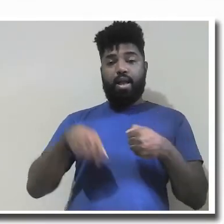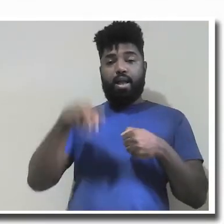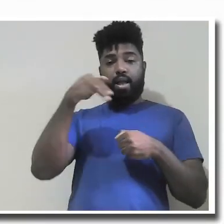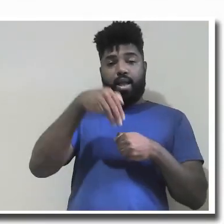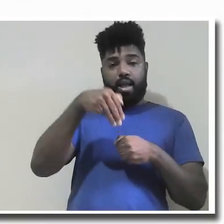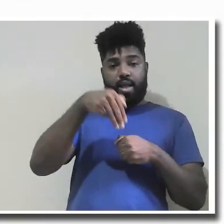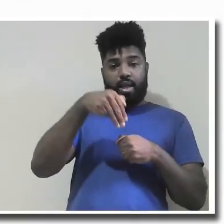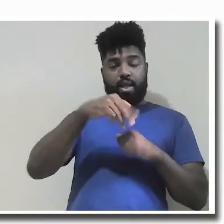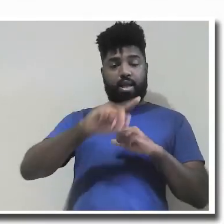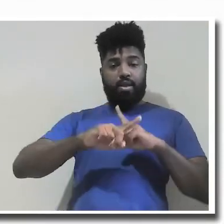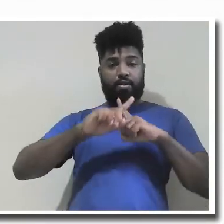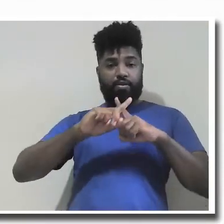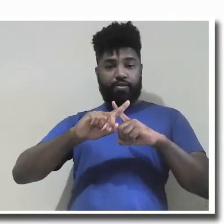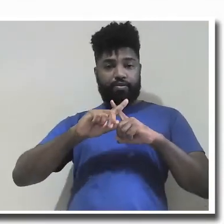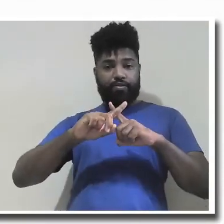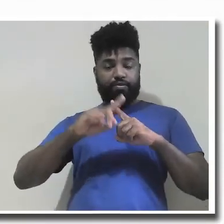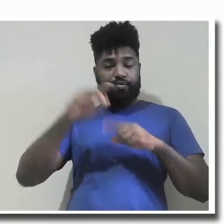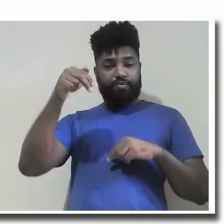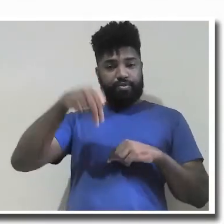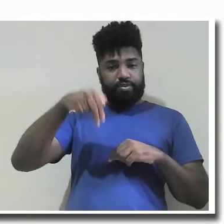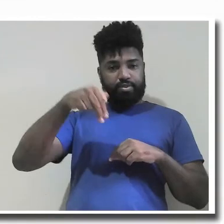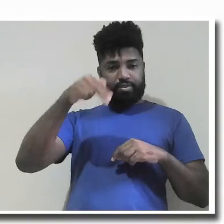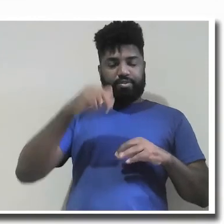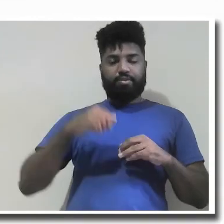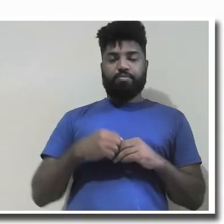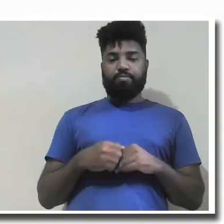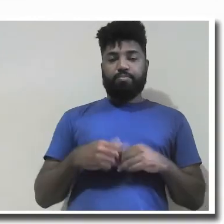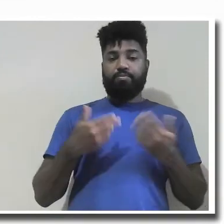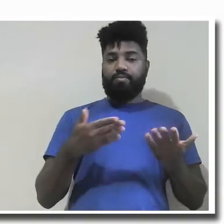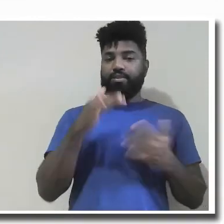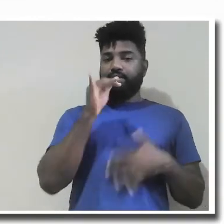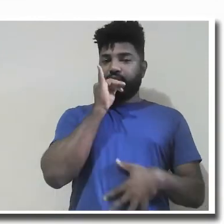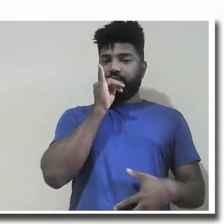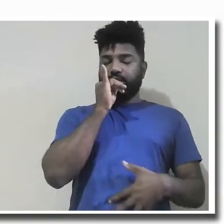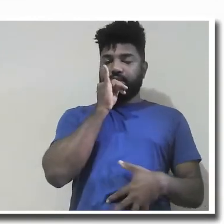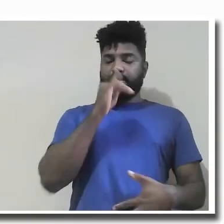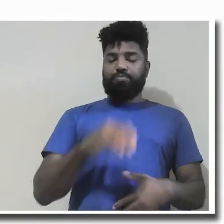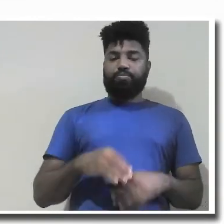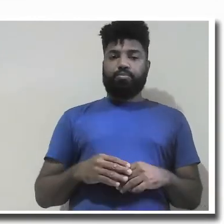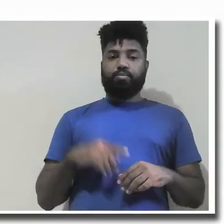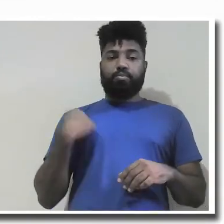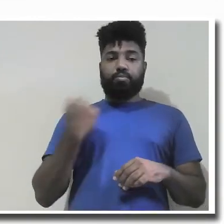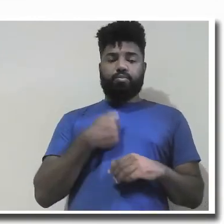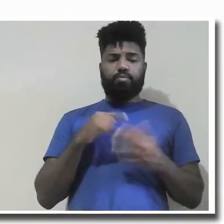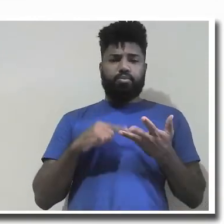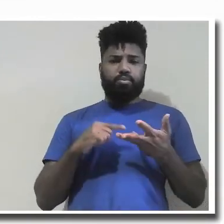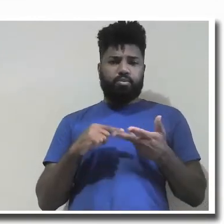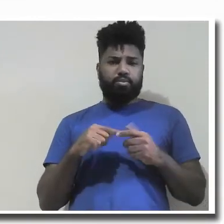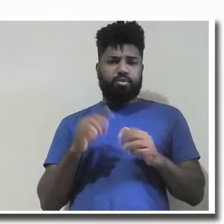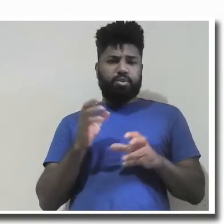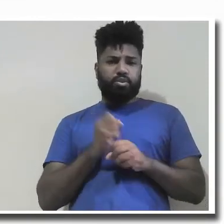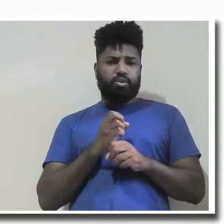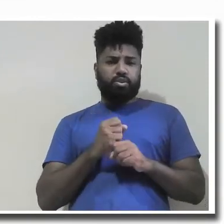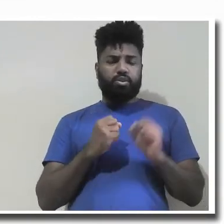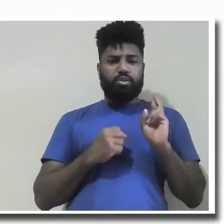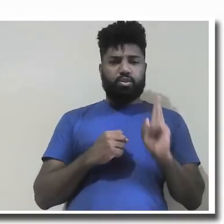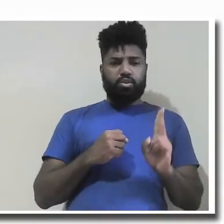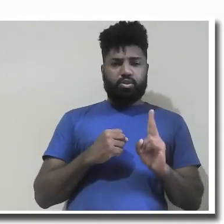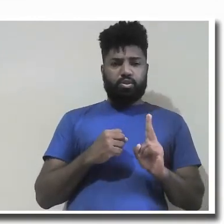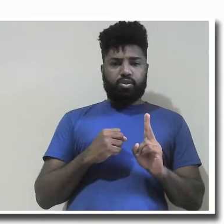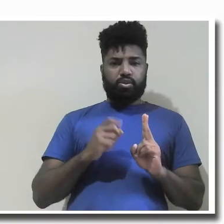m vezes n. Como exemplo, podemos calcular 2